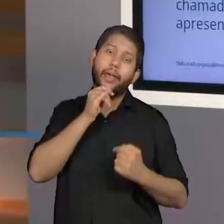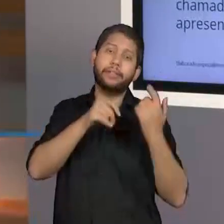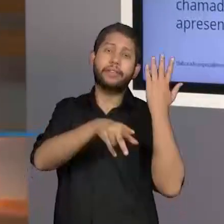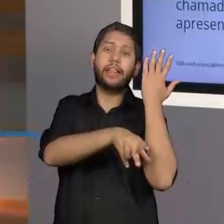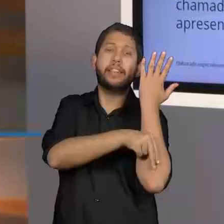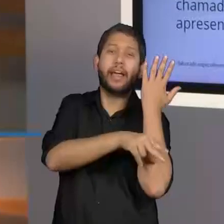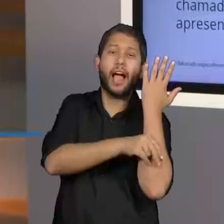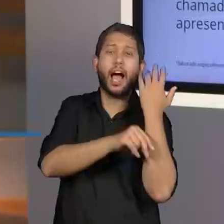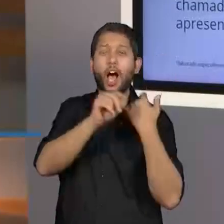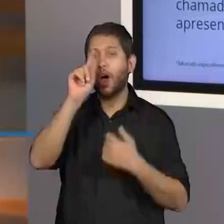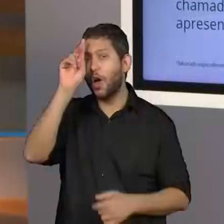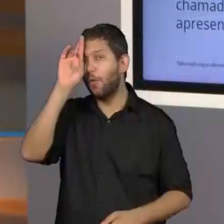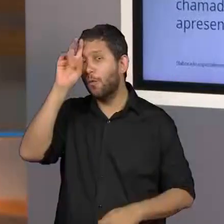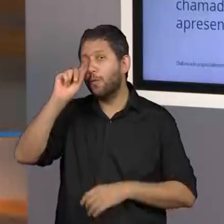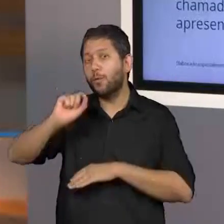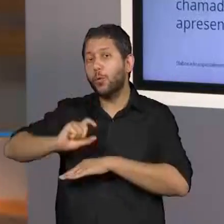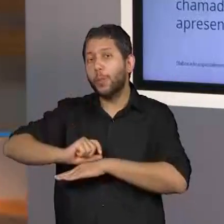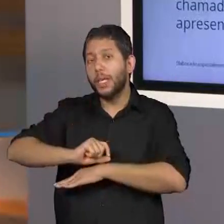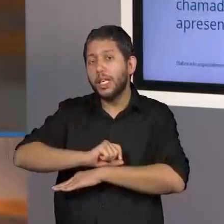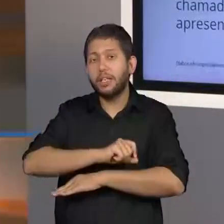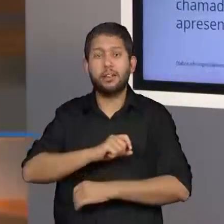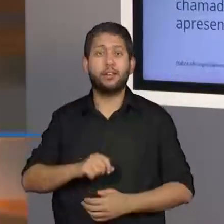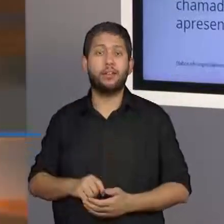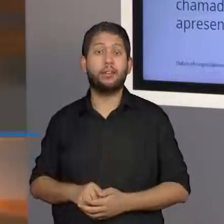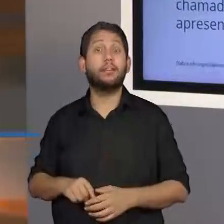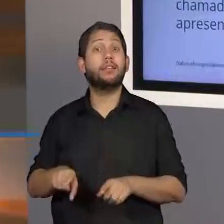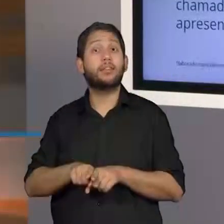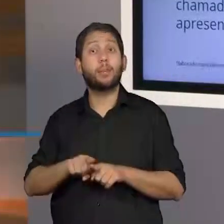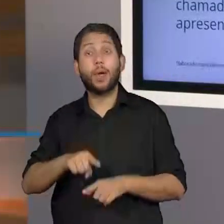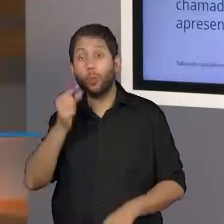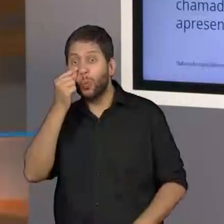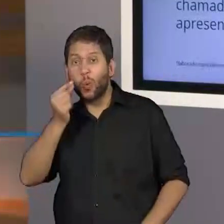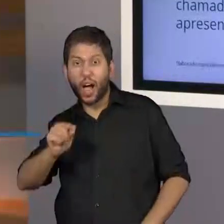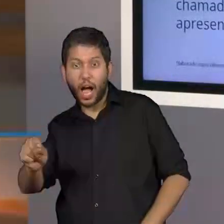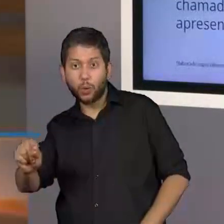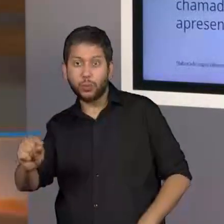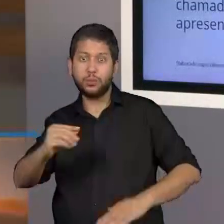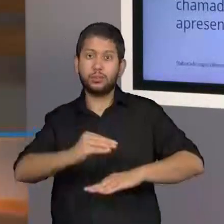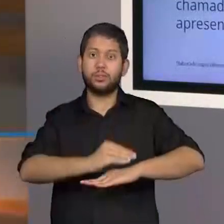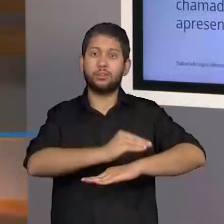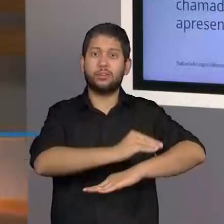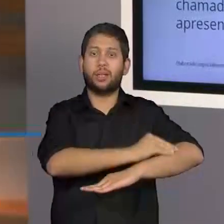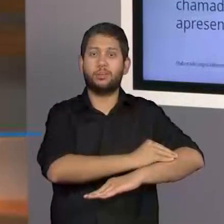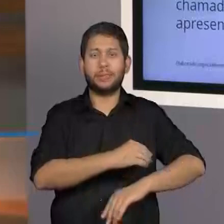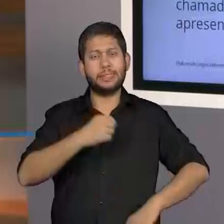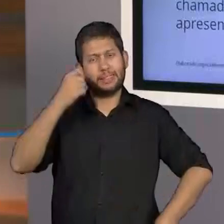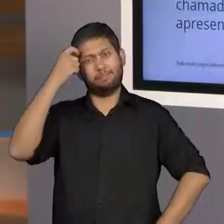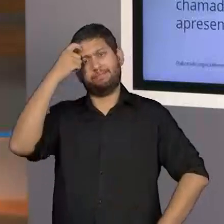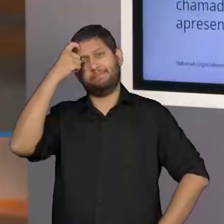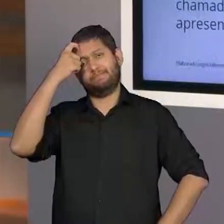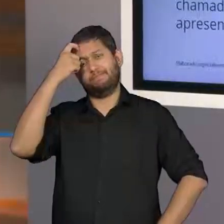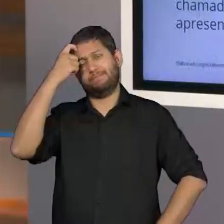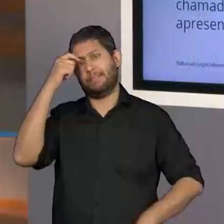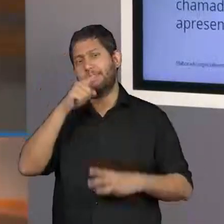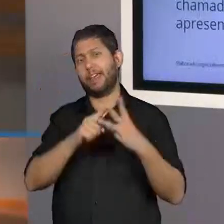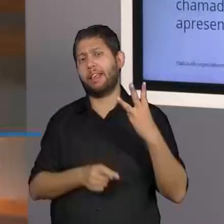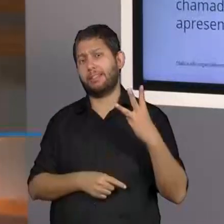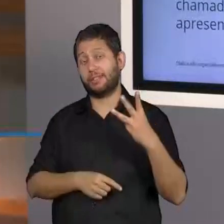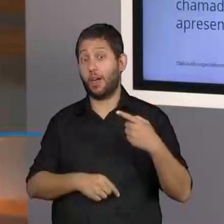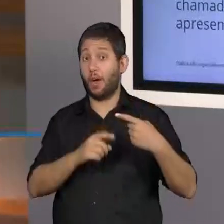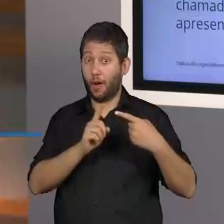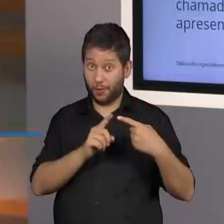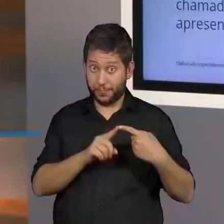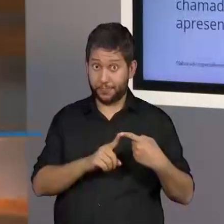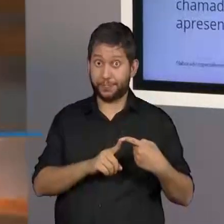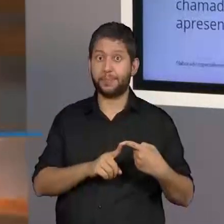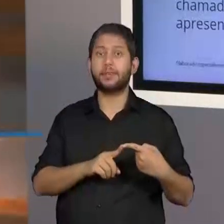Formiga e O Rato e a Rã. Muito bem, tem aí 3 fábulas diferentes